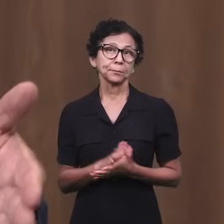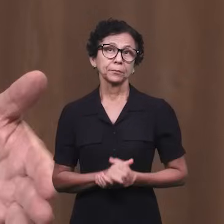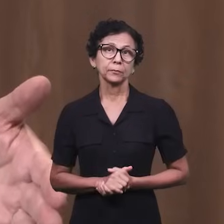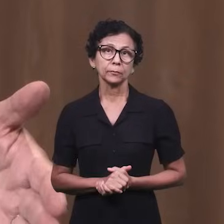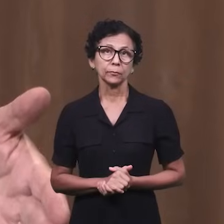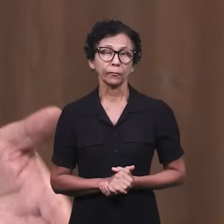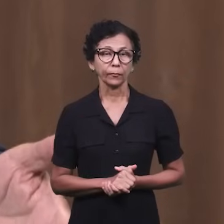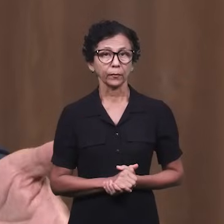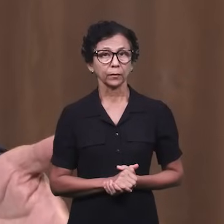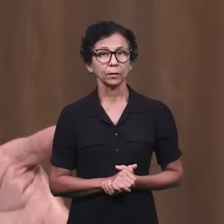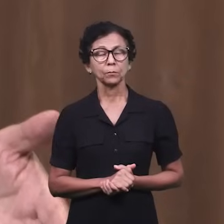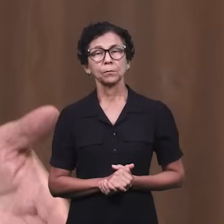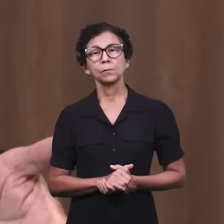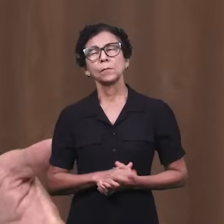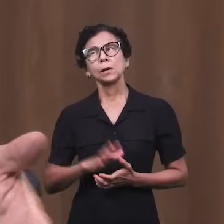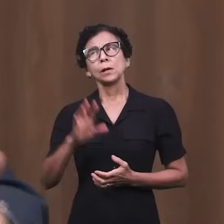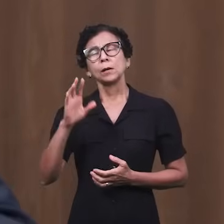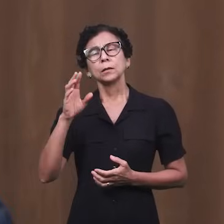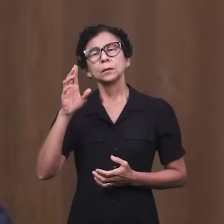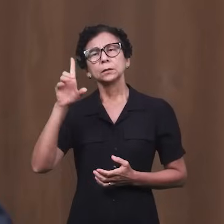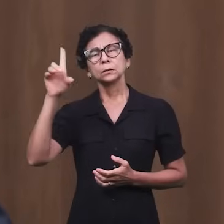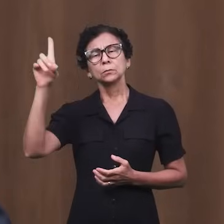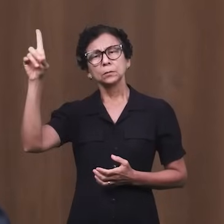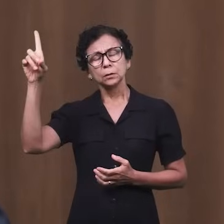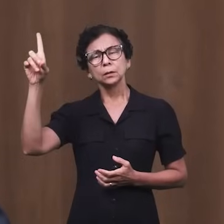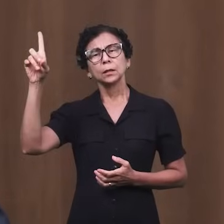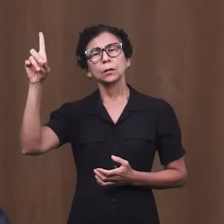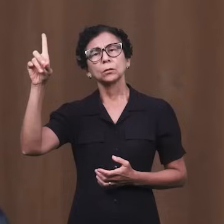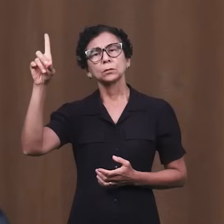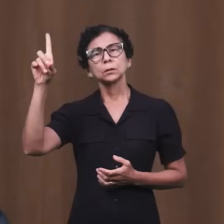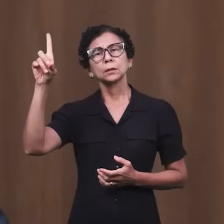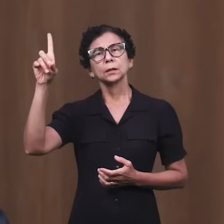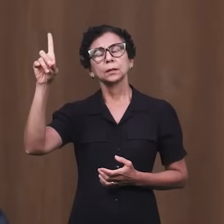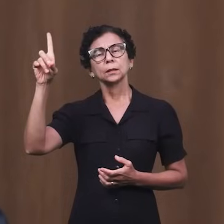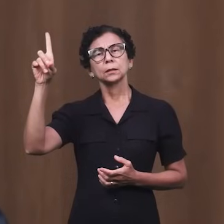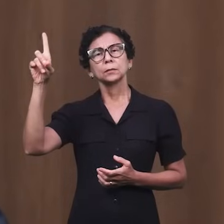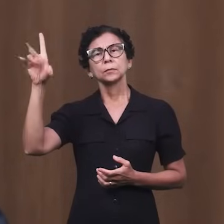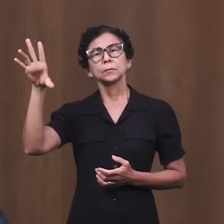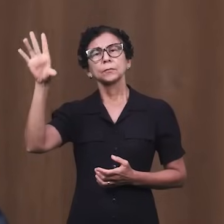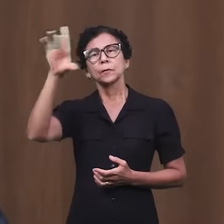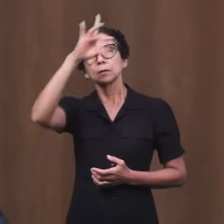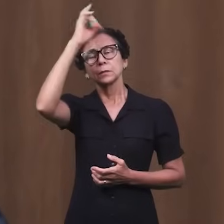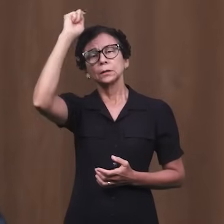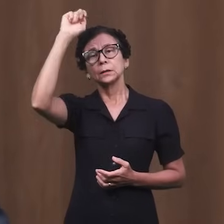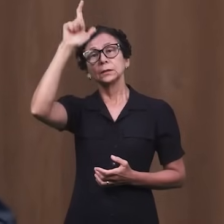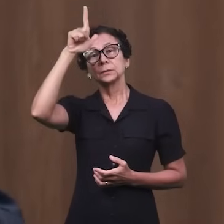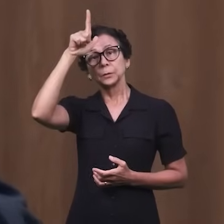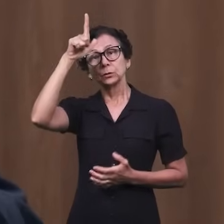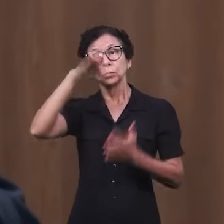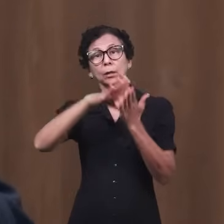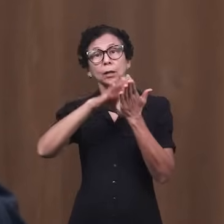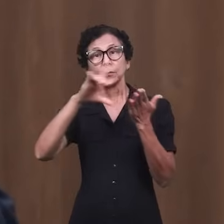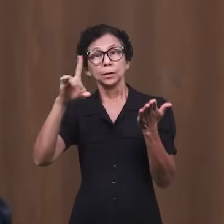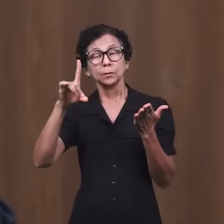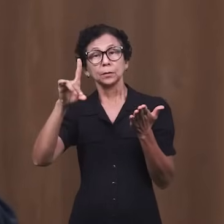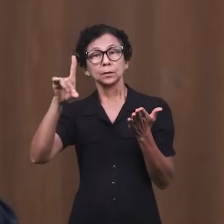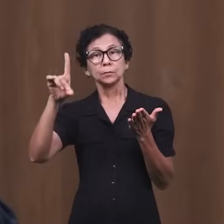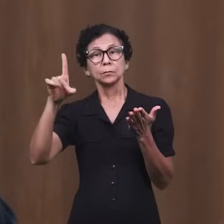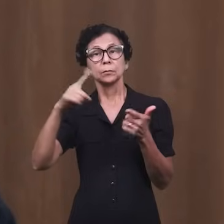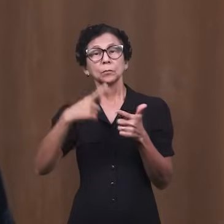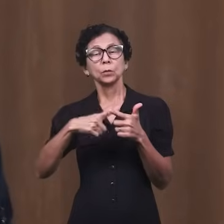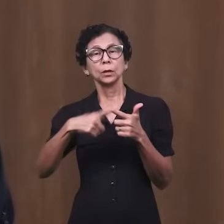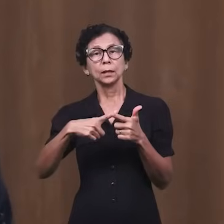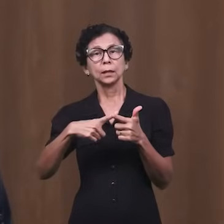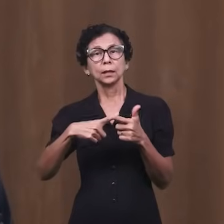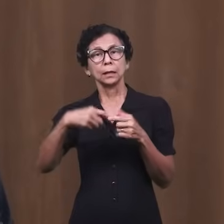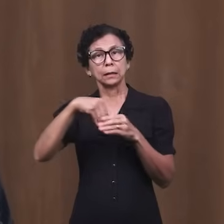de encontrar nela Na palavra de Deus a vida eterna então Eh nós precisamos eh